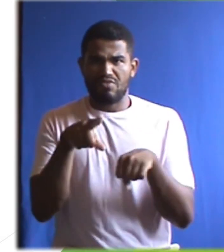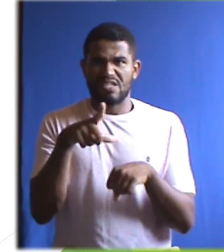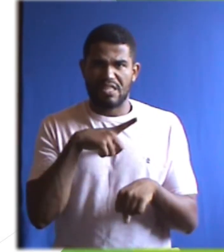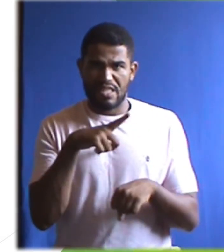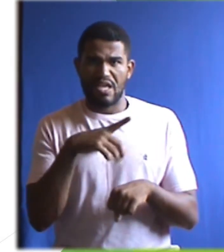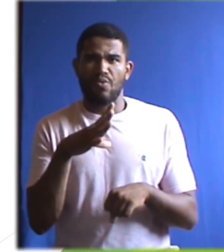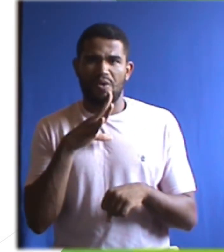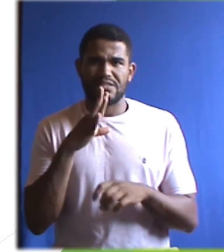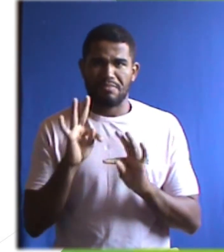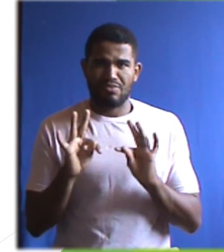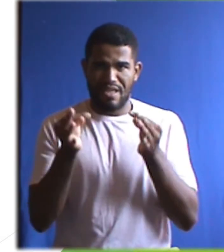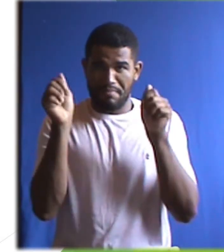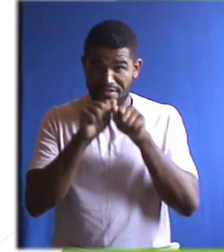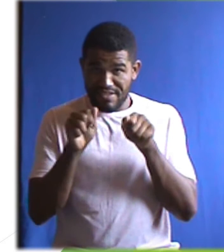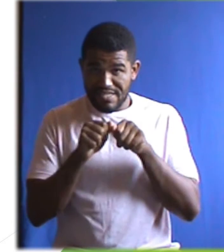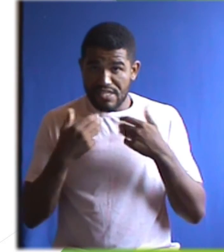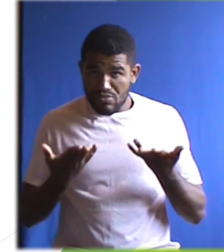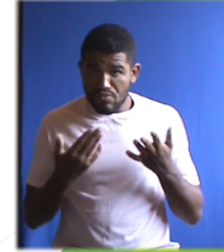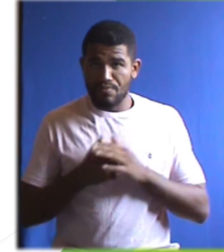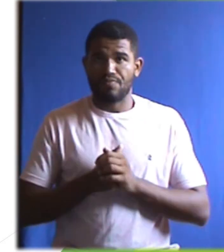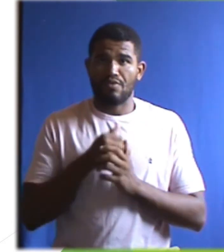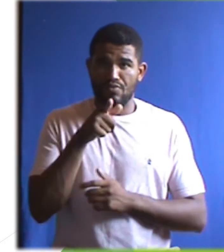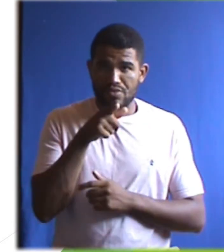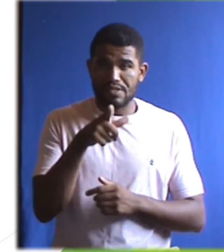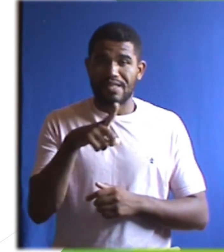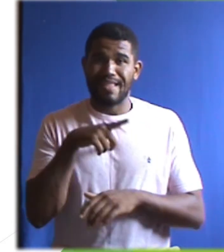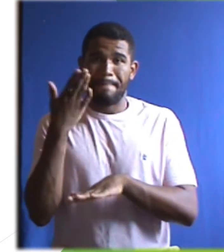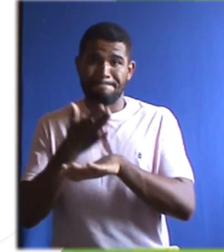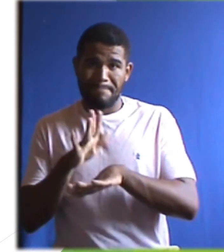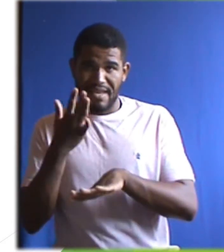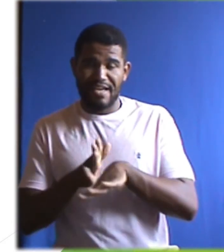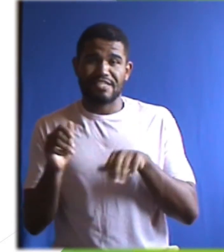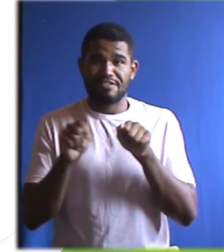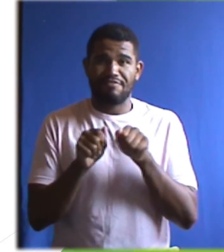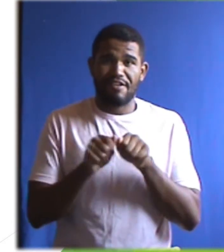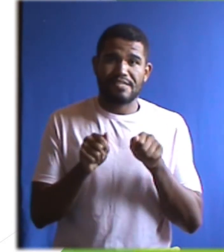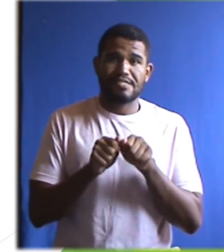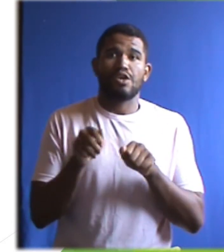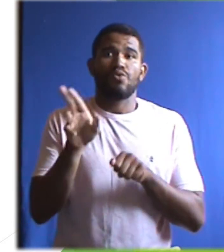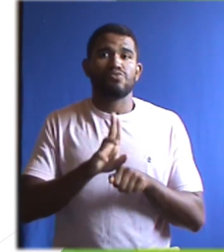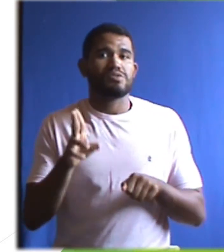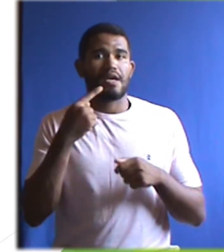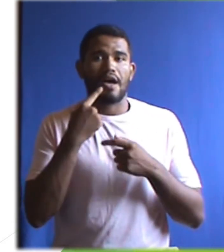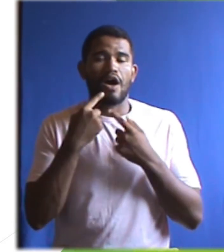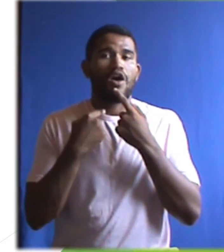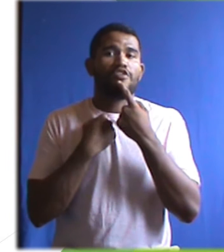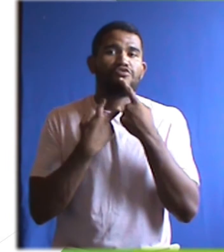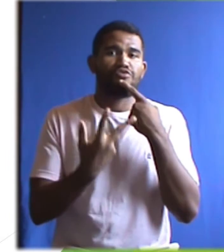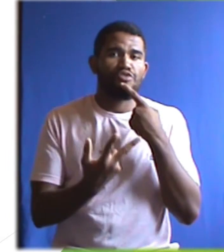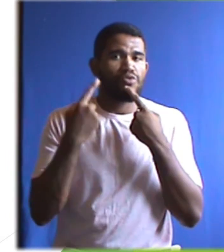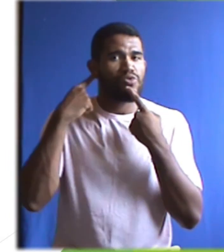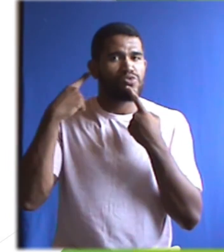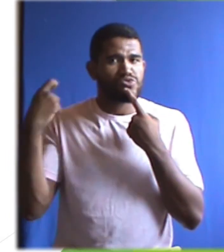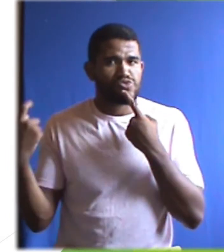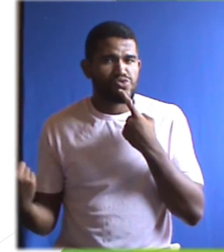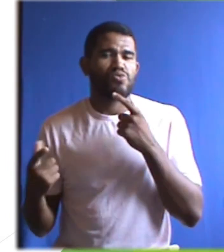palavras. Você tem esse domínio técnico de desenvolver isso? Você tem prática de